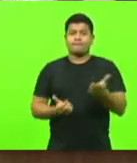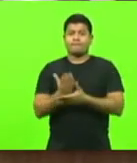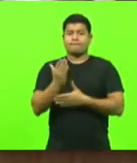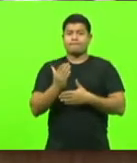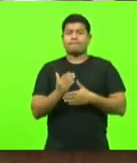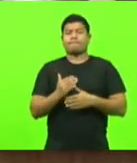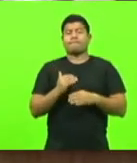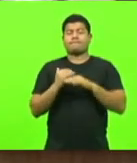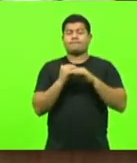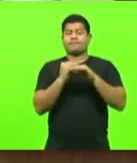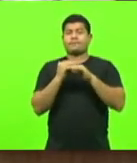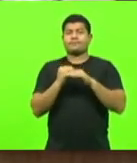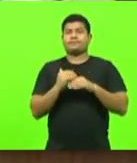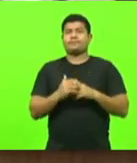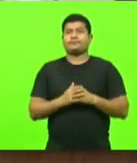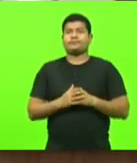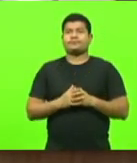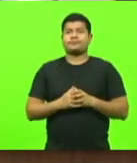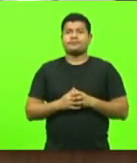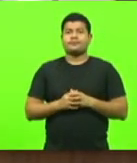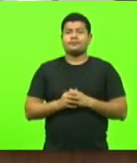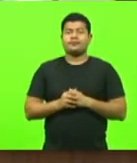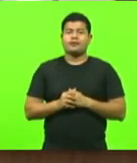por unanimidade.